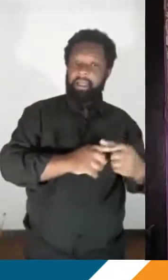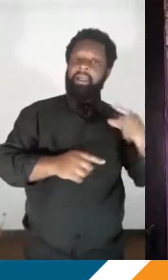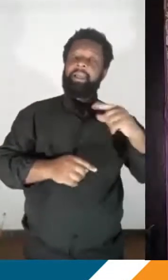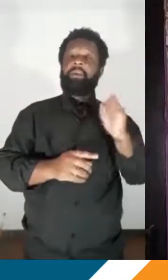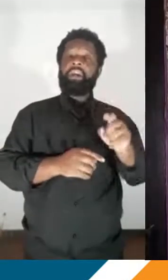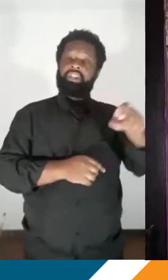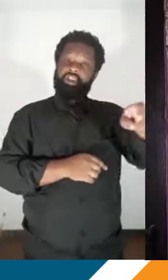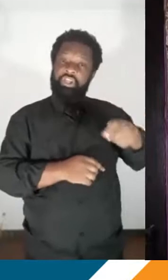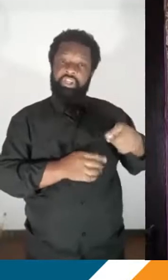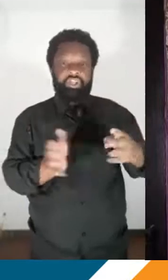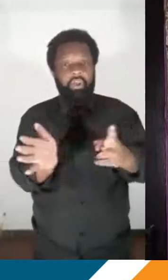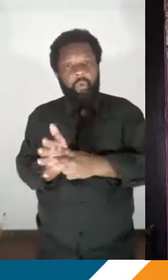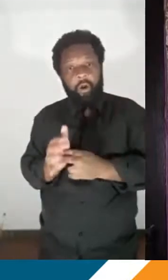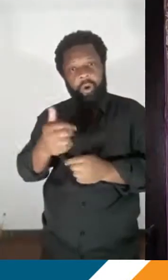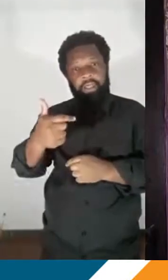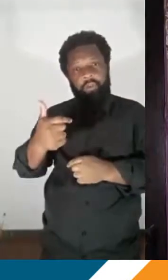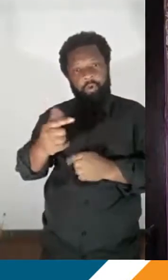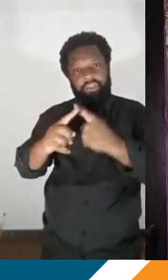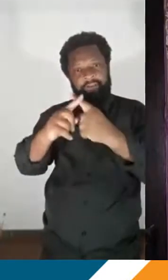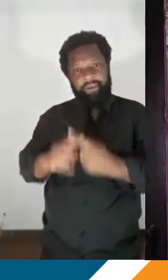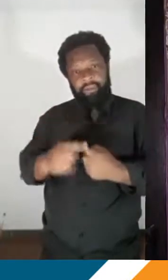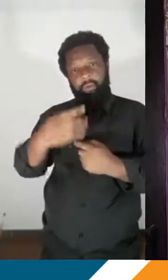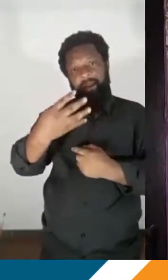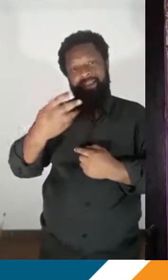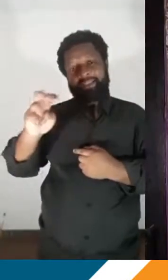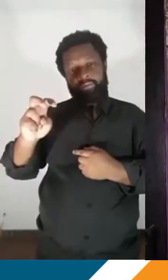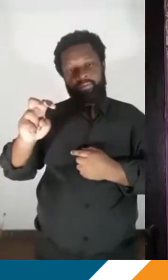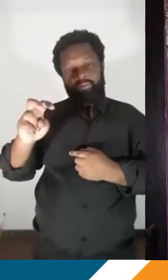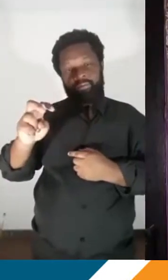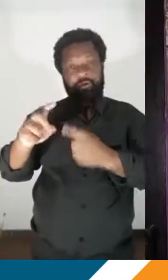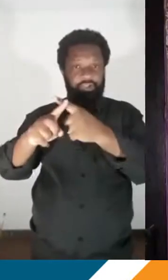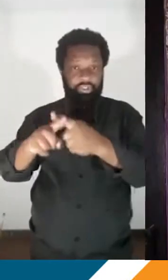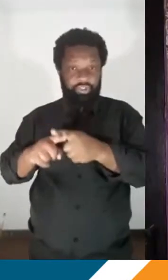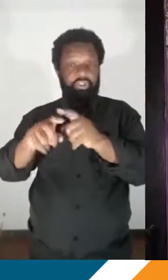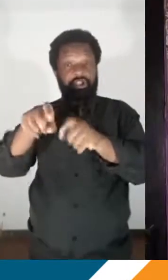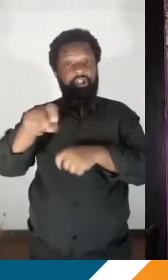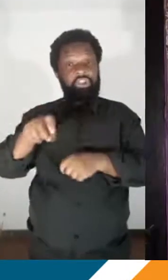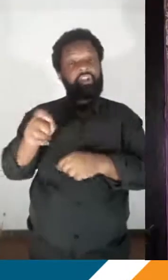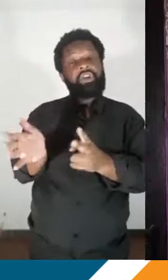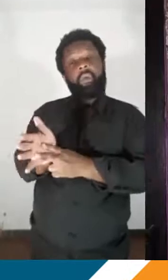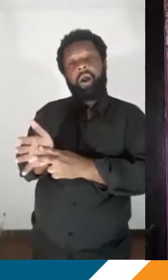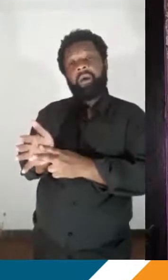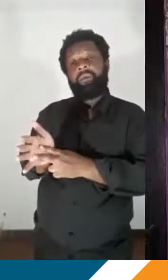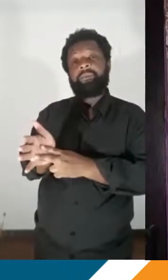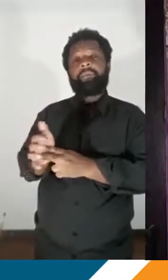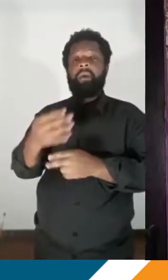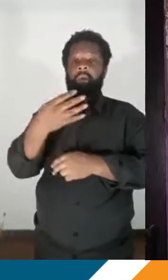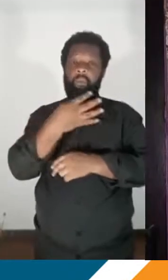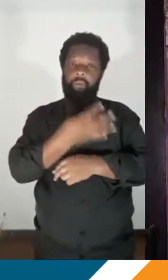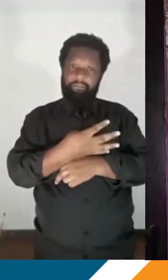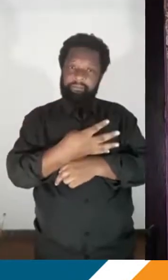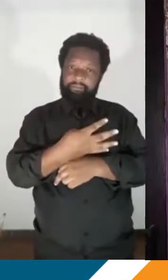multiplicando. E aí eu vou ter que X vai ser igual a 12 vezes 45. X vai ser igual